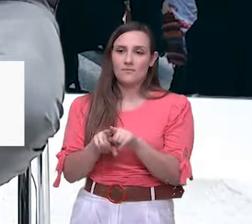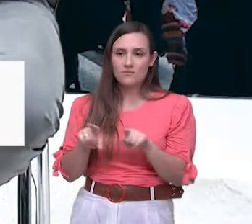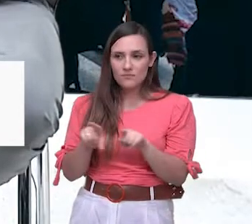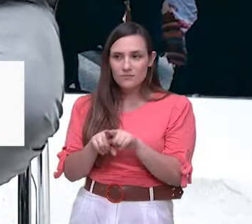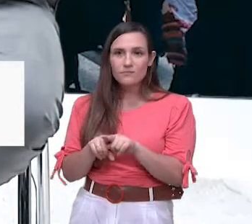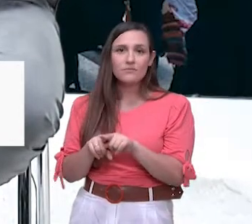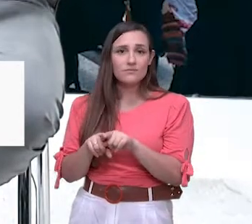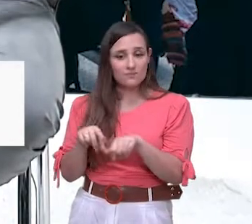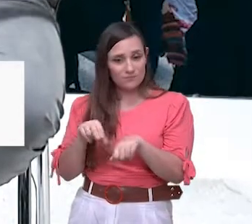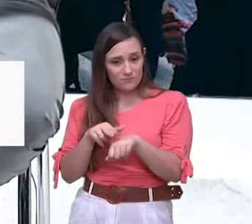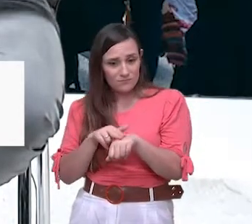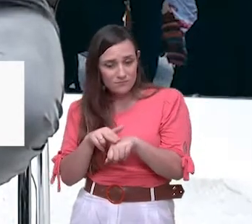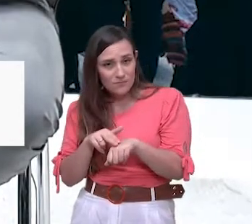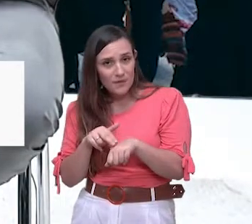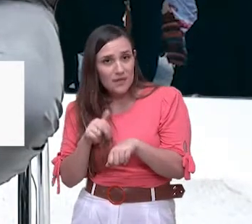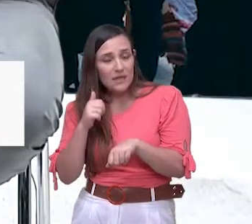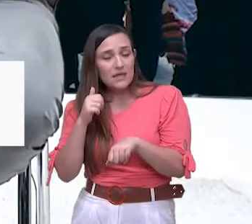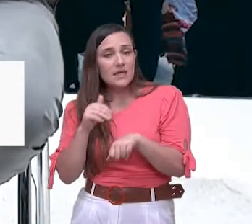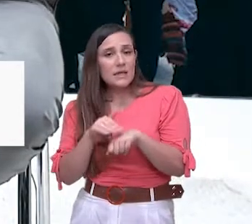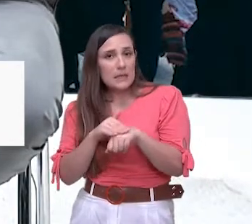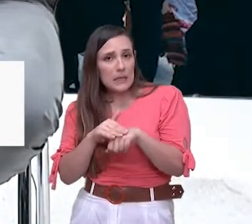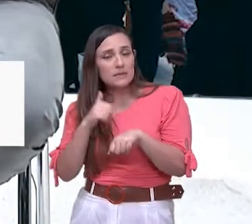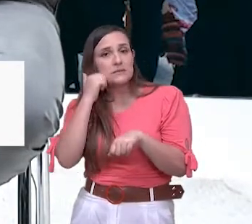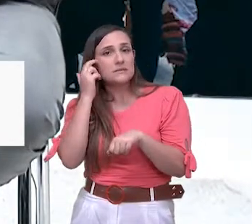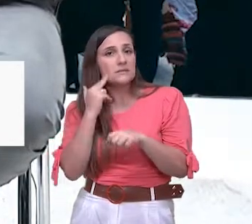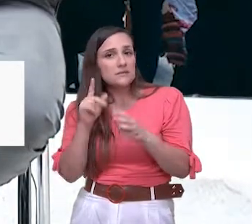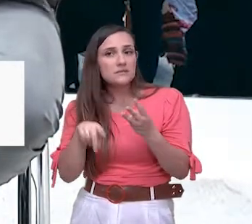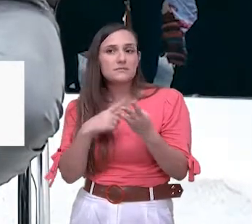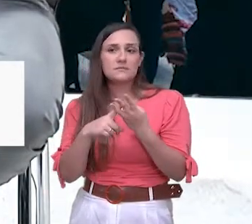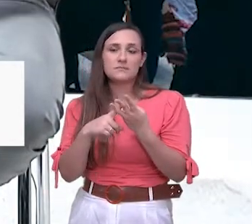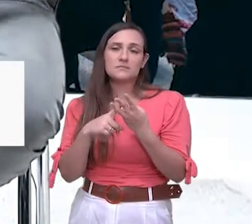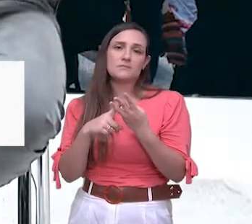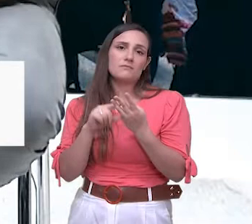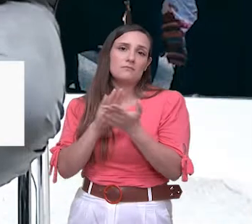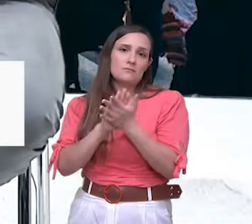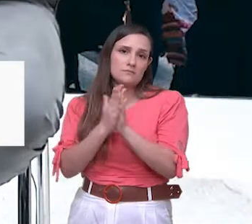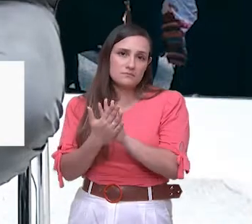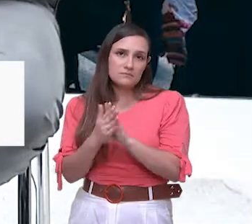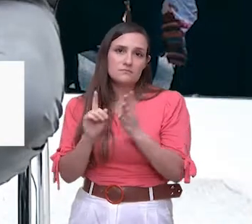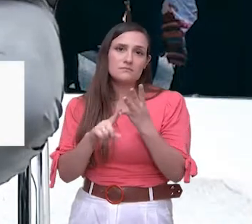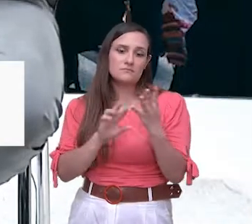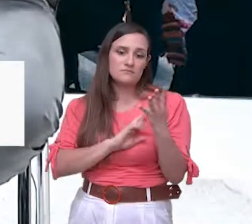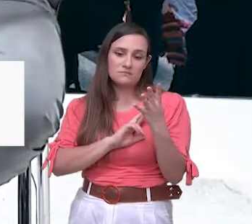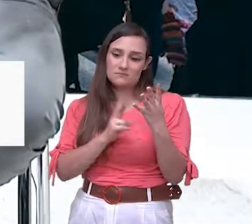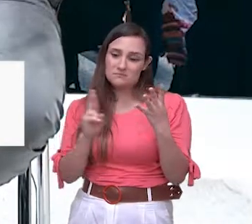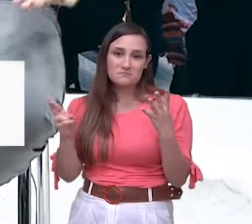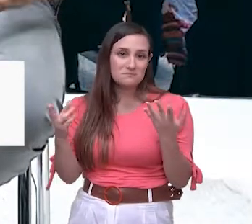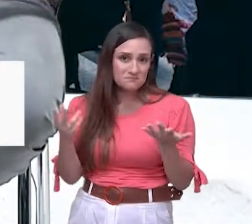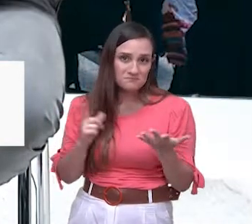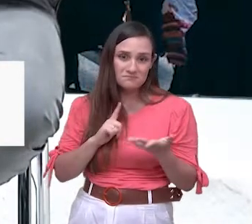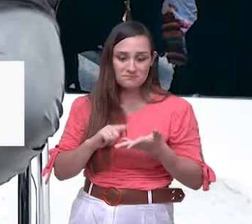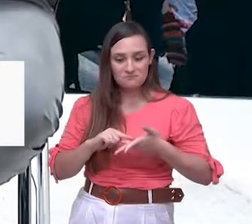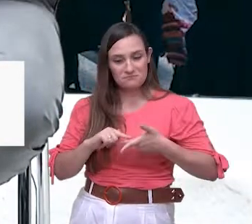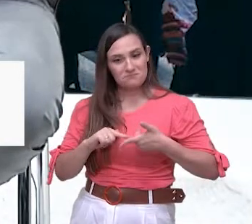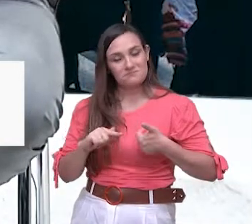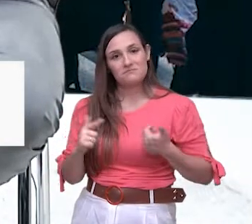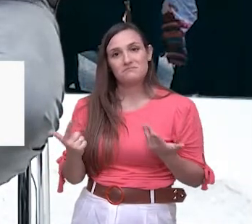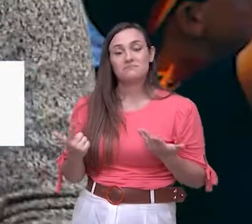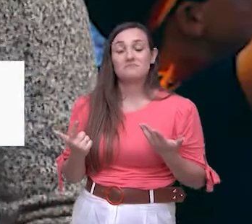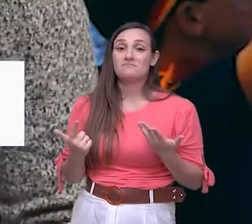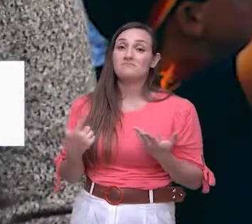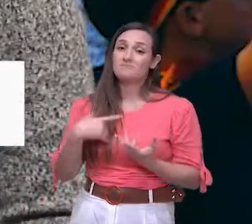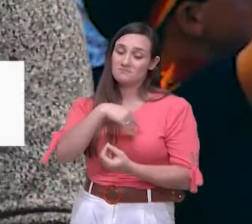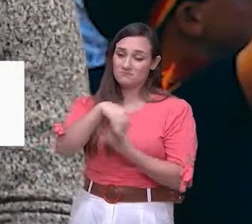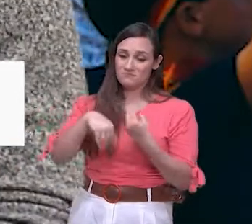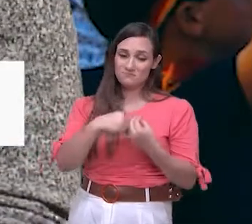transversalidade com Raça etnia com transfobia com religiosidade então